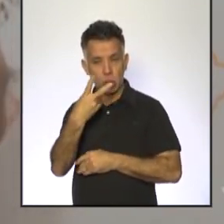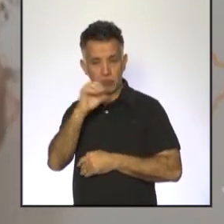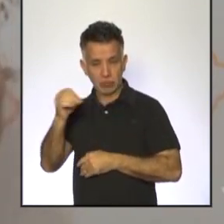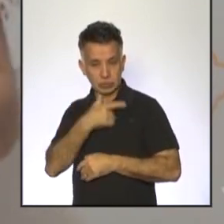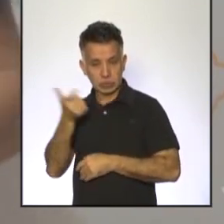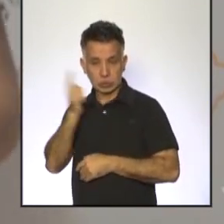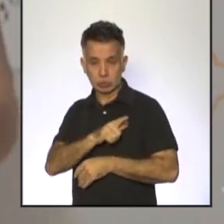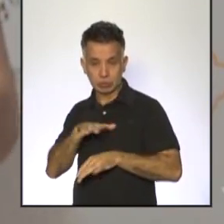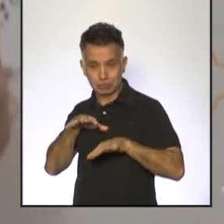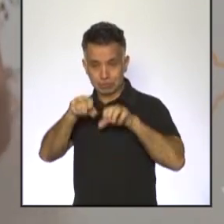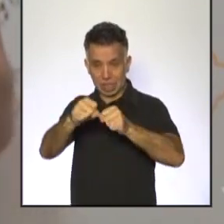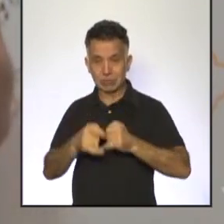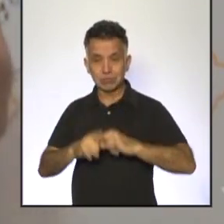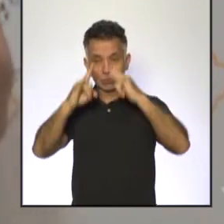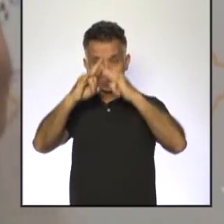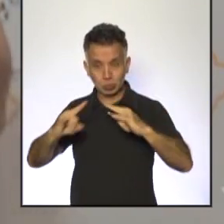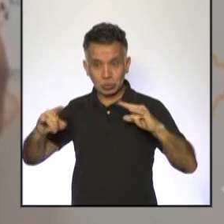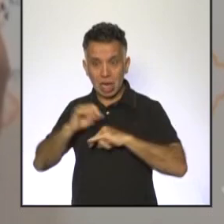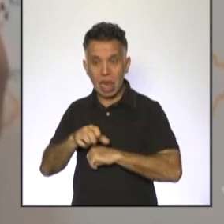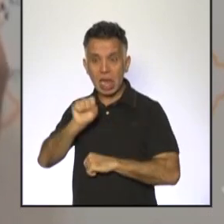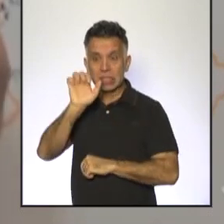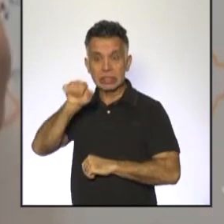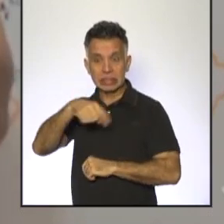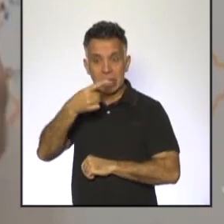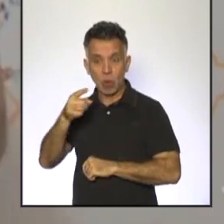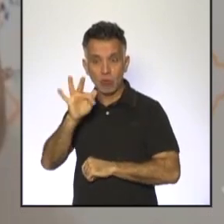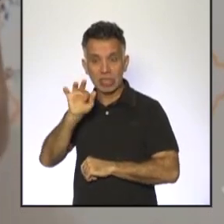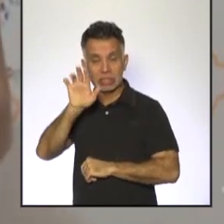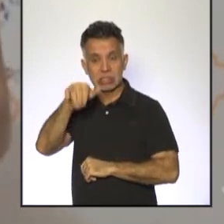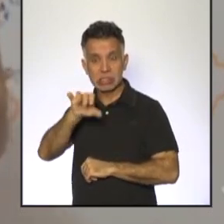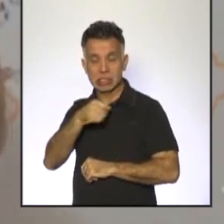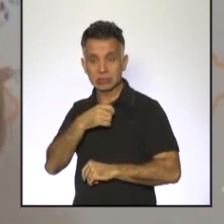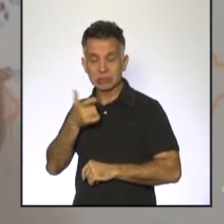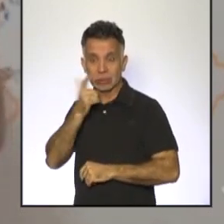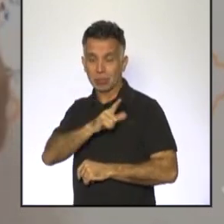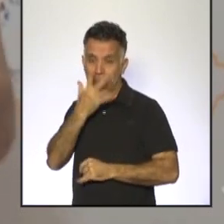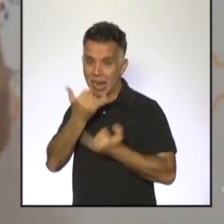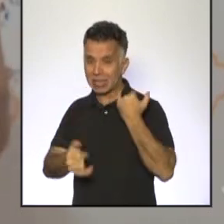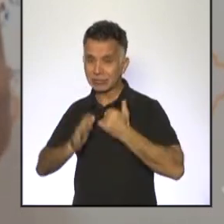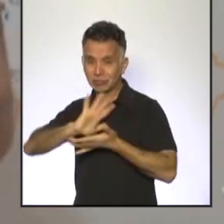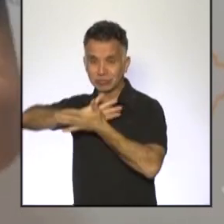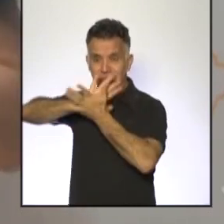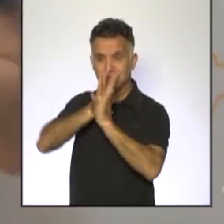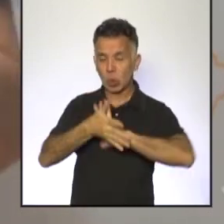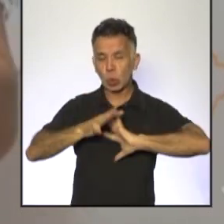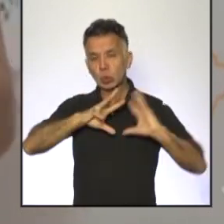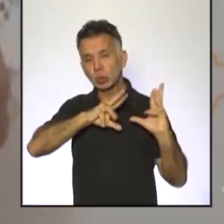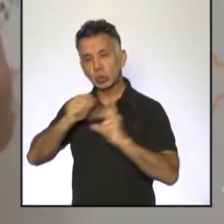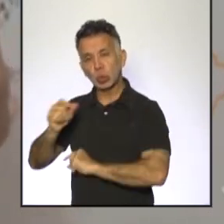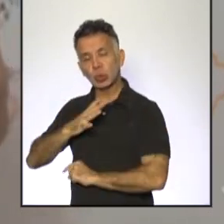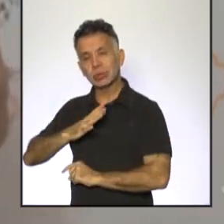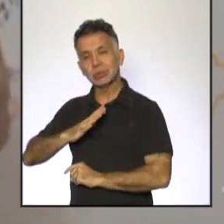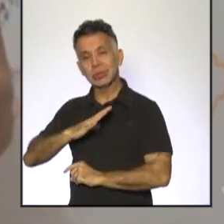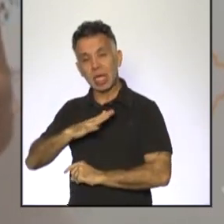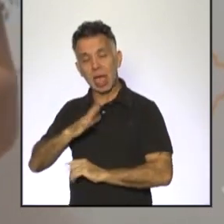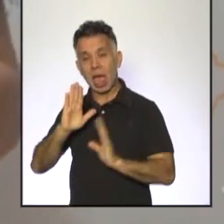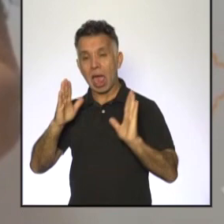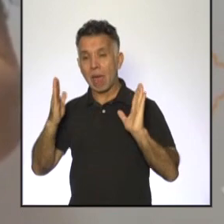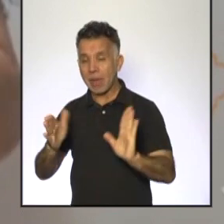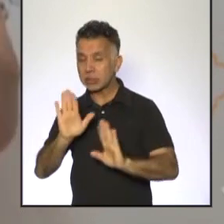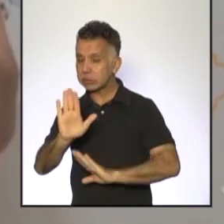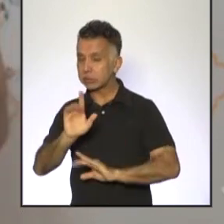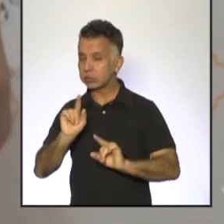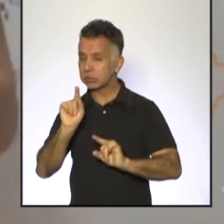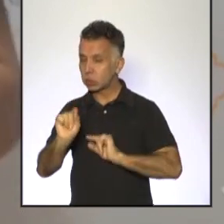em cheio, praticamente 75% da cidade foi destruída. O detalhe é que hoje na Califórnia a gente